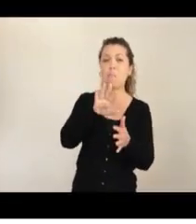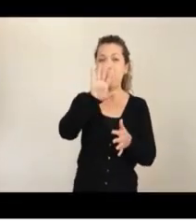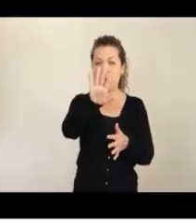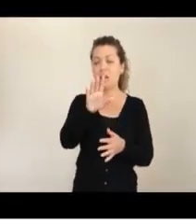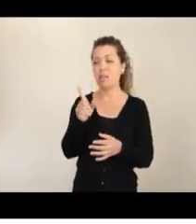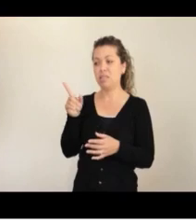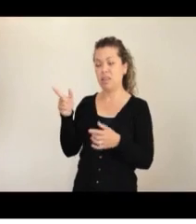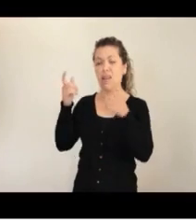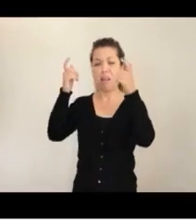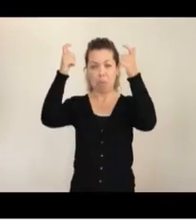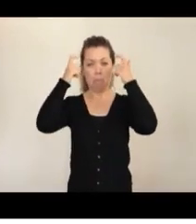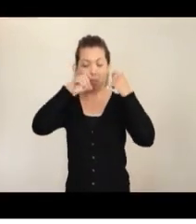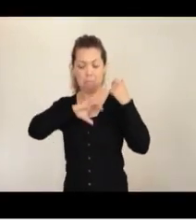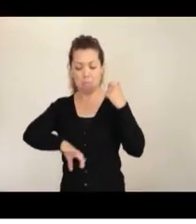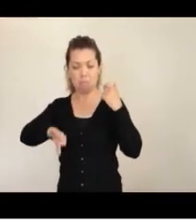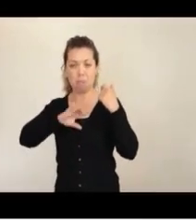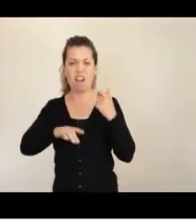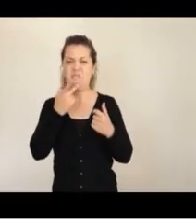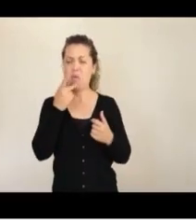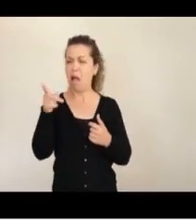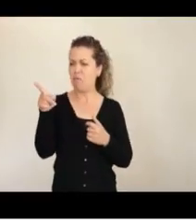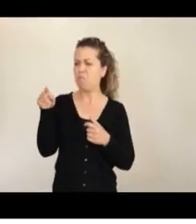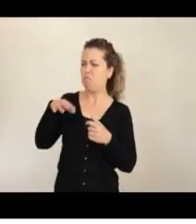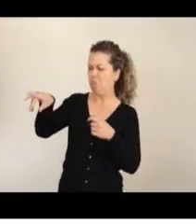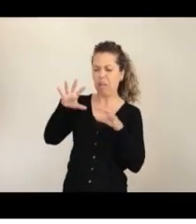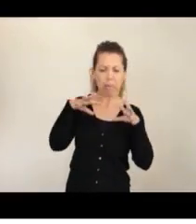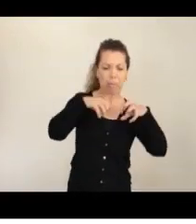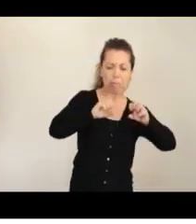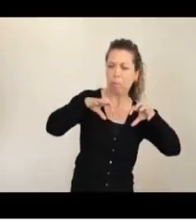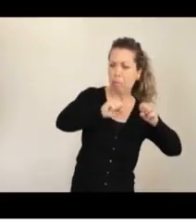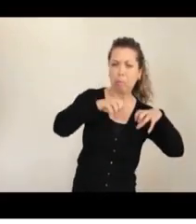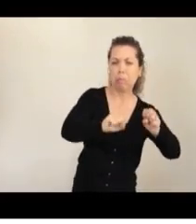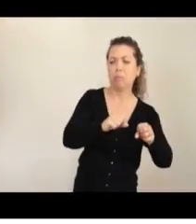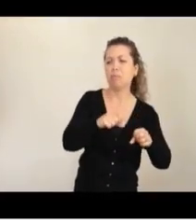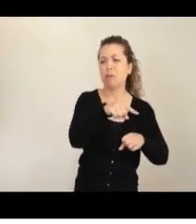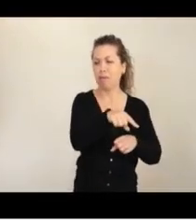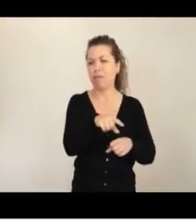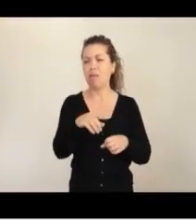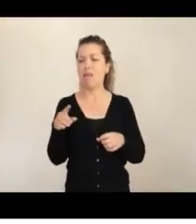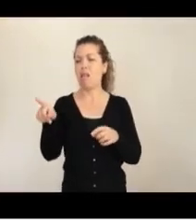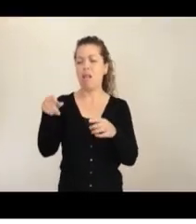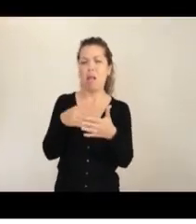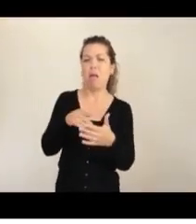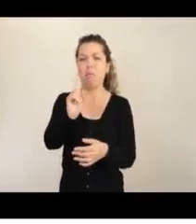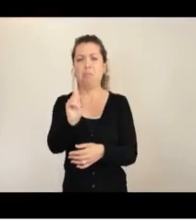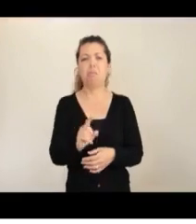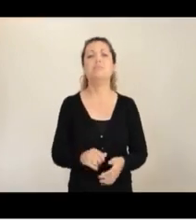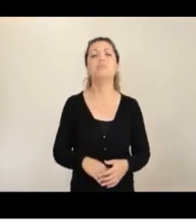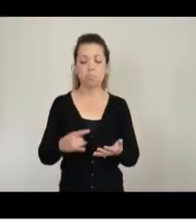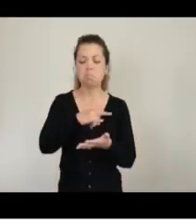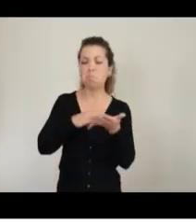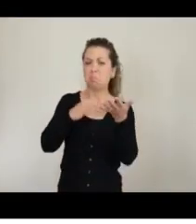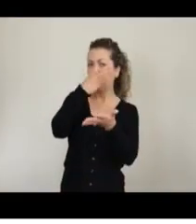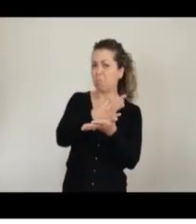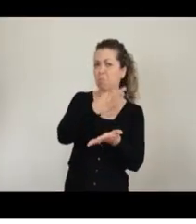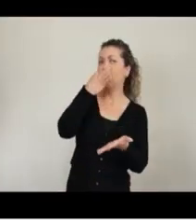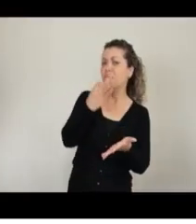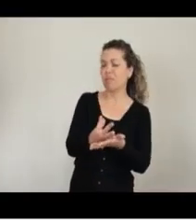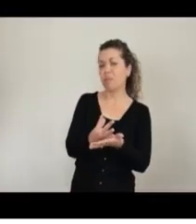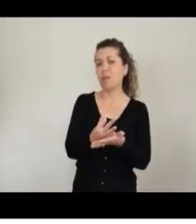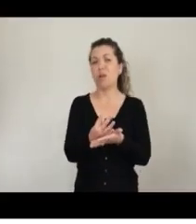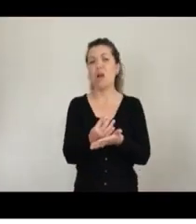de penetração, foi fundamental. Com o declínio da exploração do ouro, a retomada da economia iguapense passou a